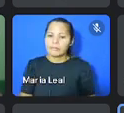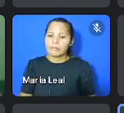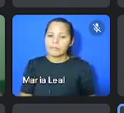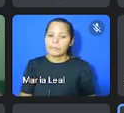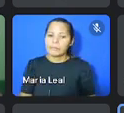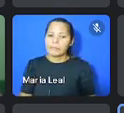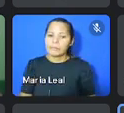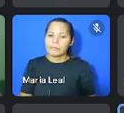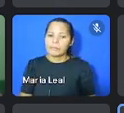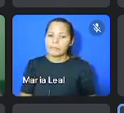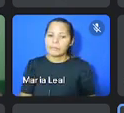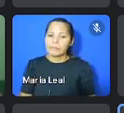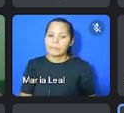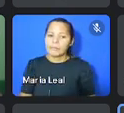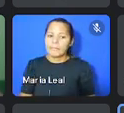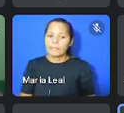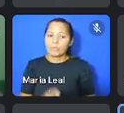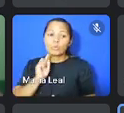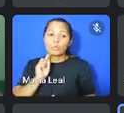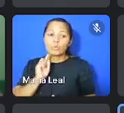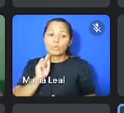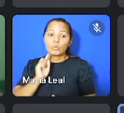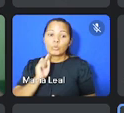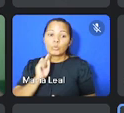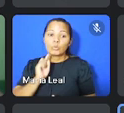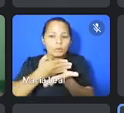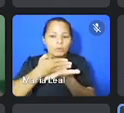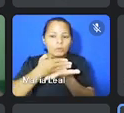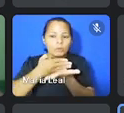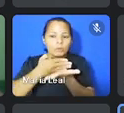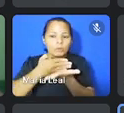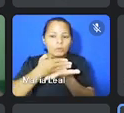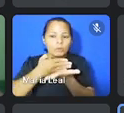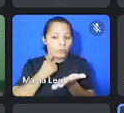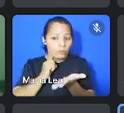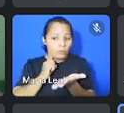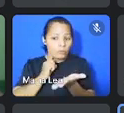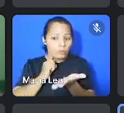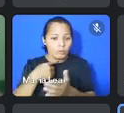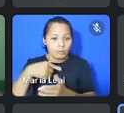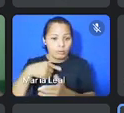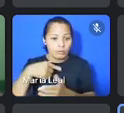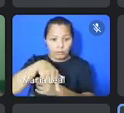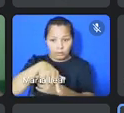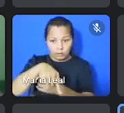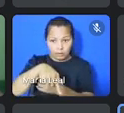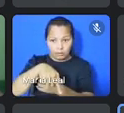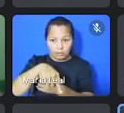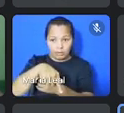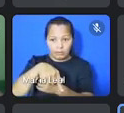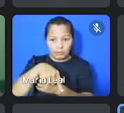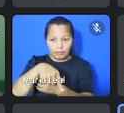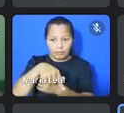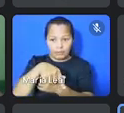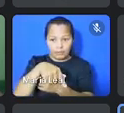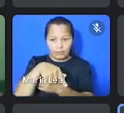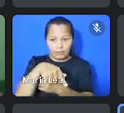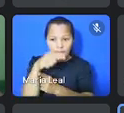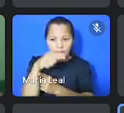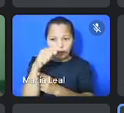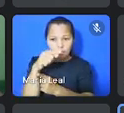de poluente inicial e você, a cada dia, você